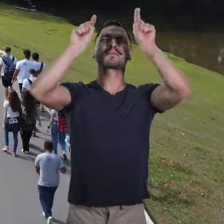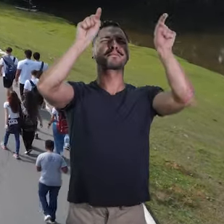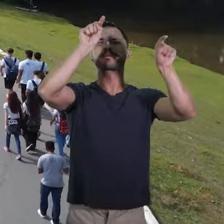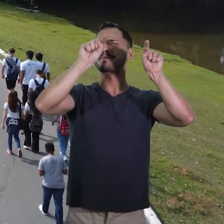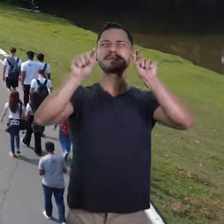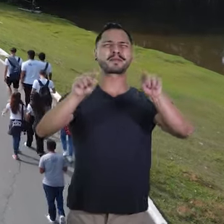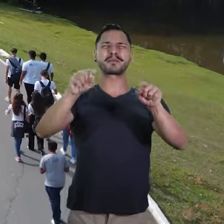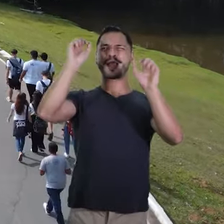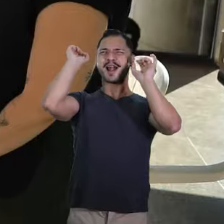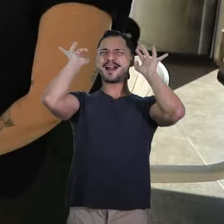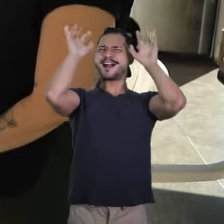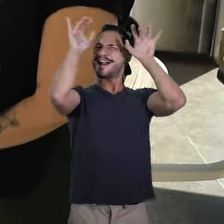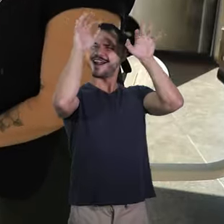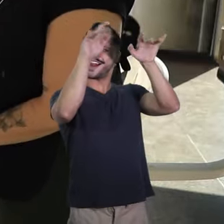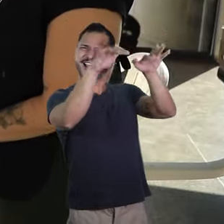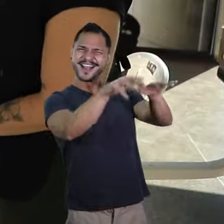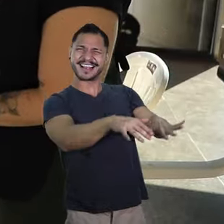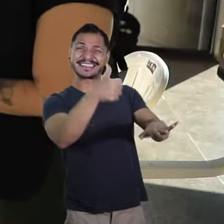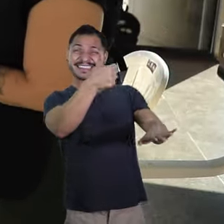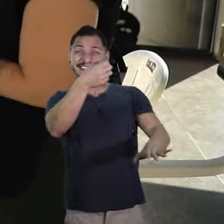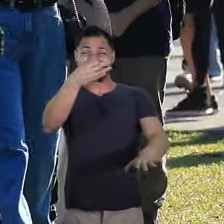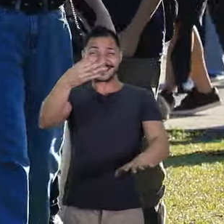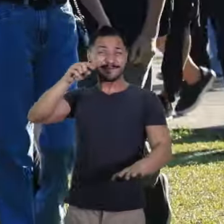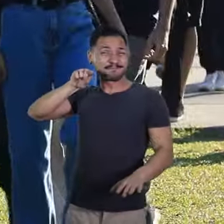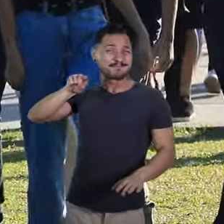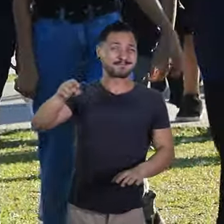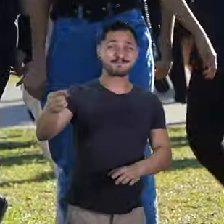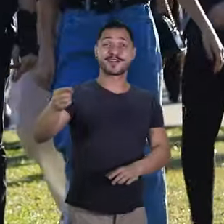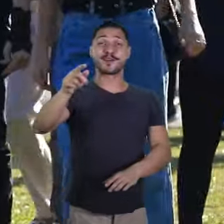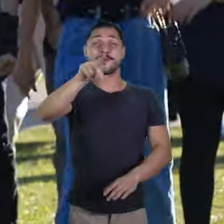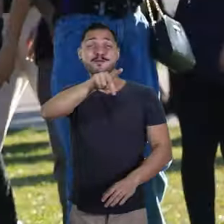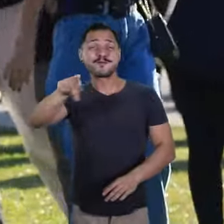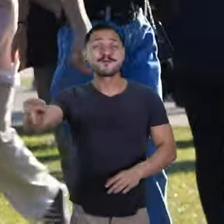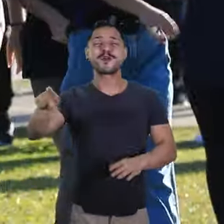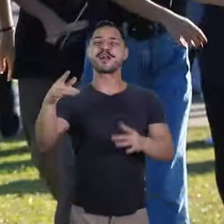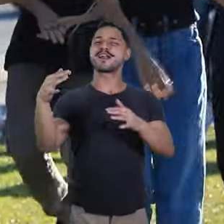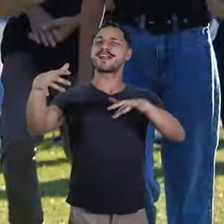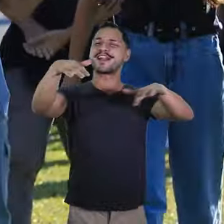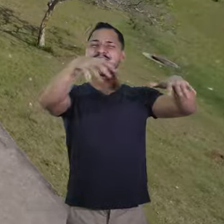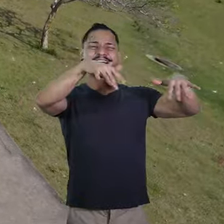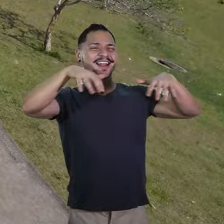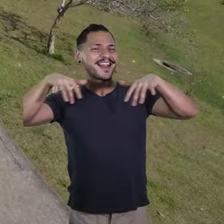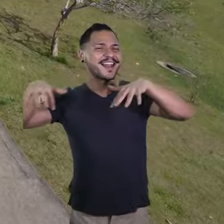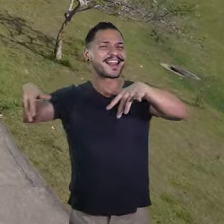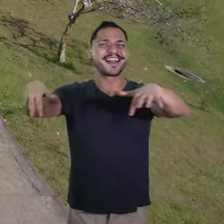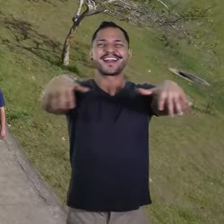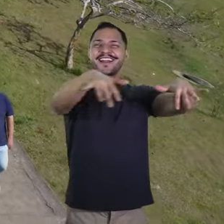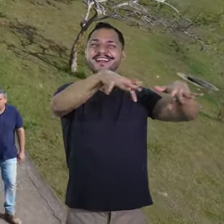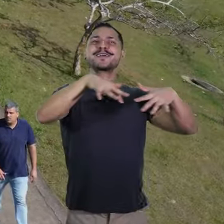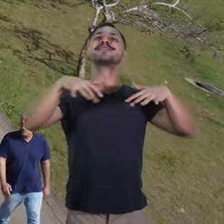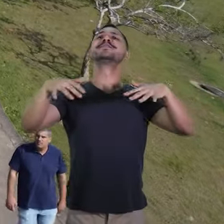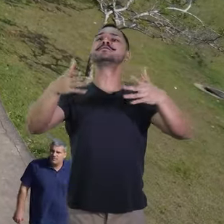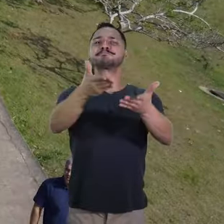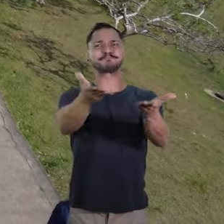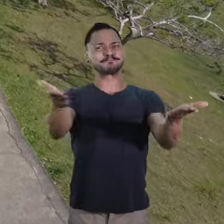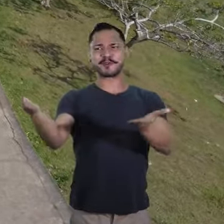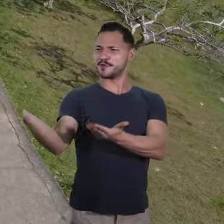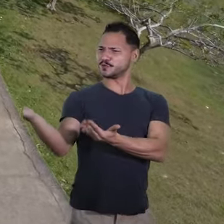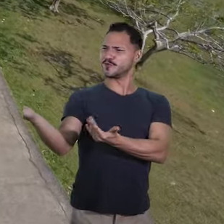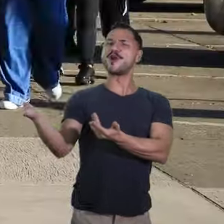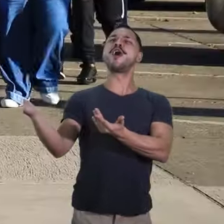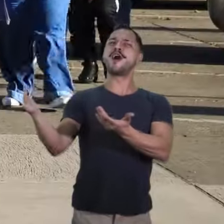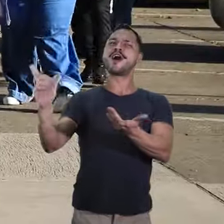Janeiro, do estado do Espírito Santo, de todo o estado de Minas Gerais. Então, mais de 13 mil alunos e professores circulando aqui. A gente sabe